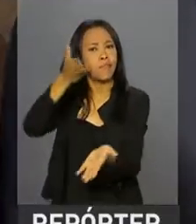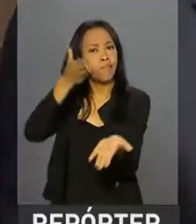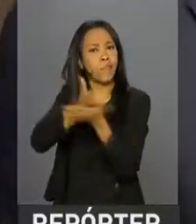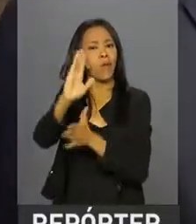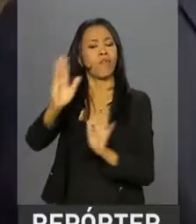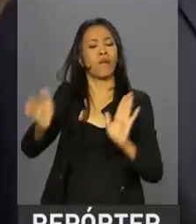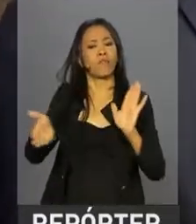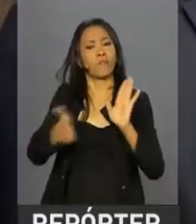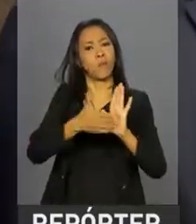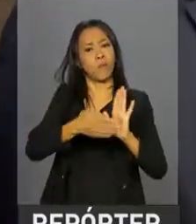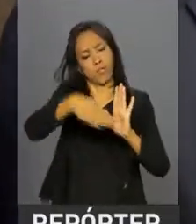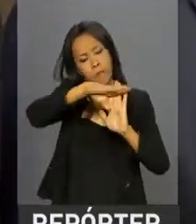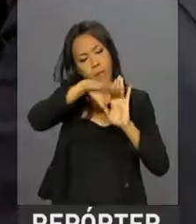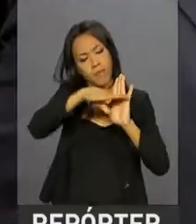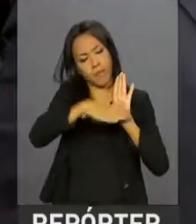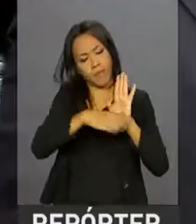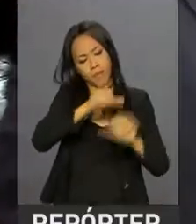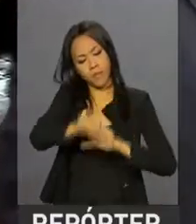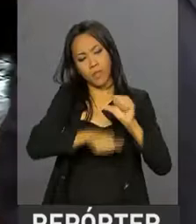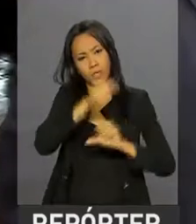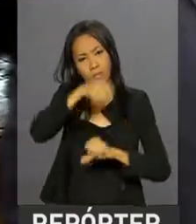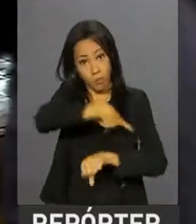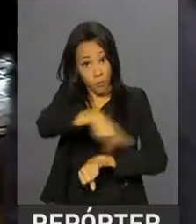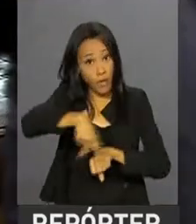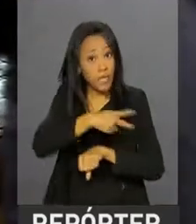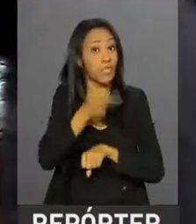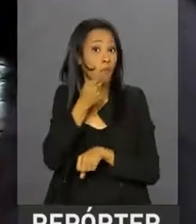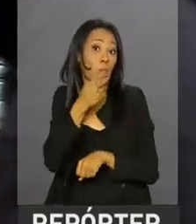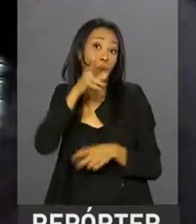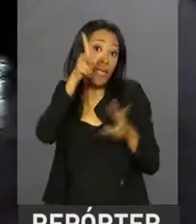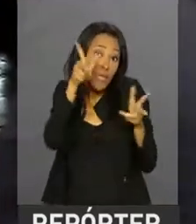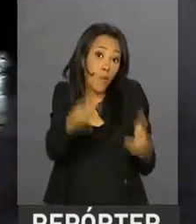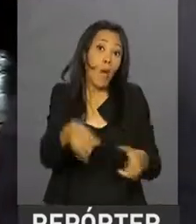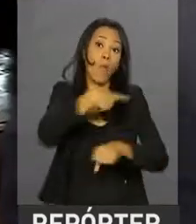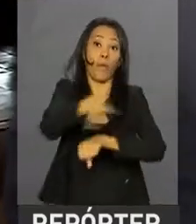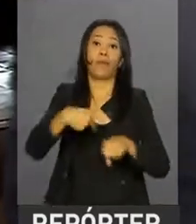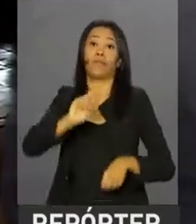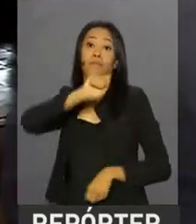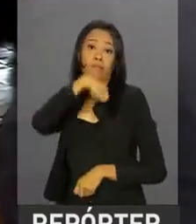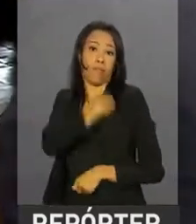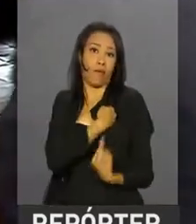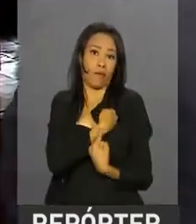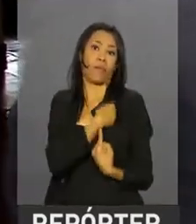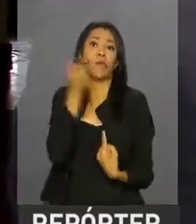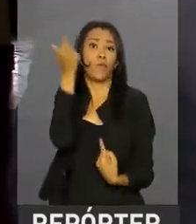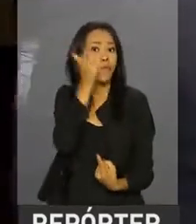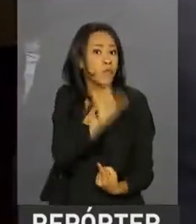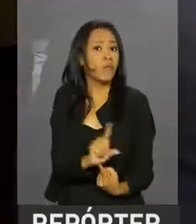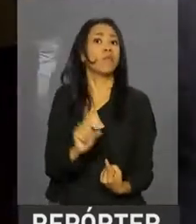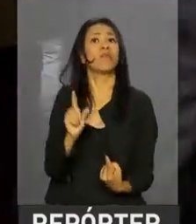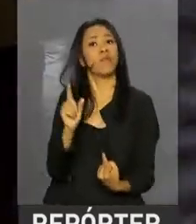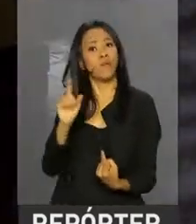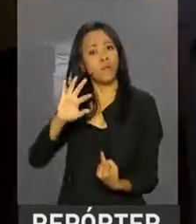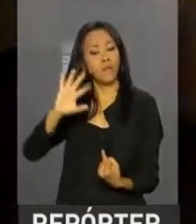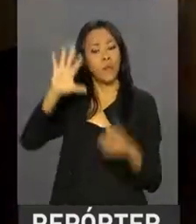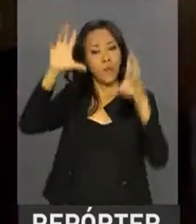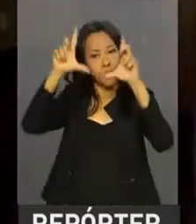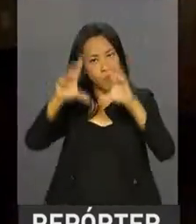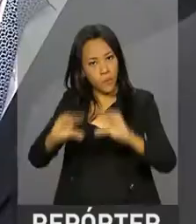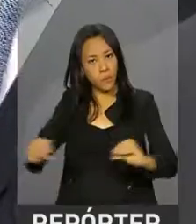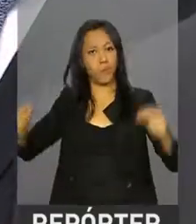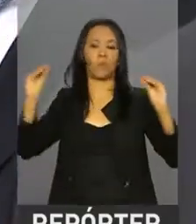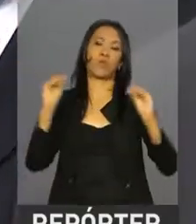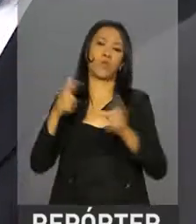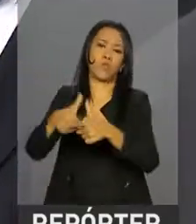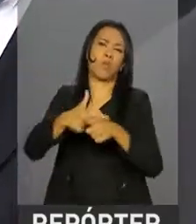reformas do país e citou o exemplo da espanha como uma nação que superou a crise financeira depois